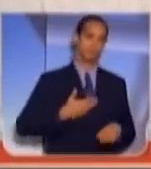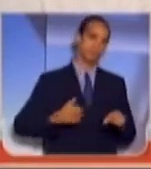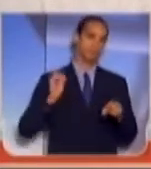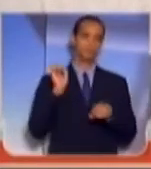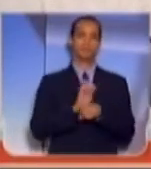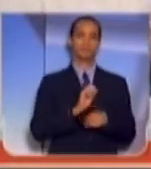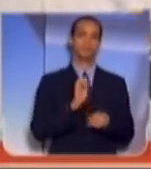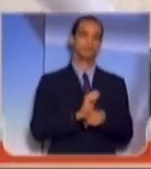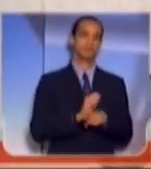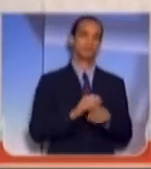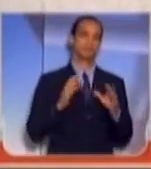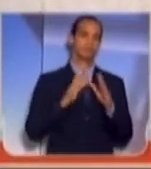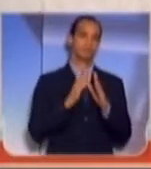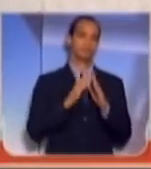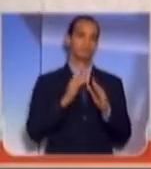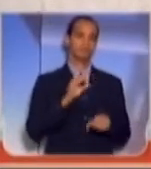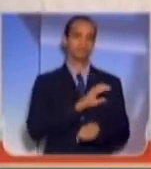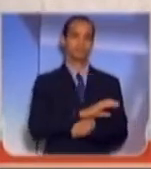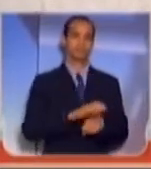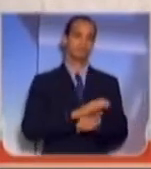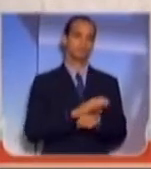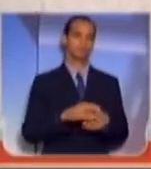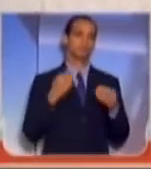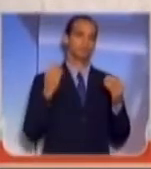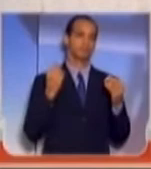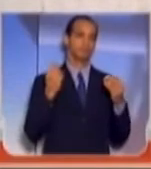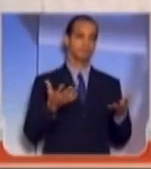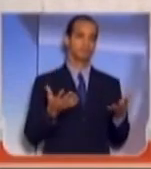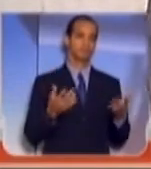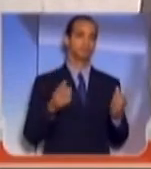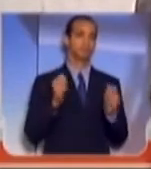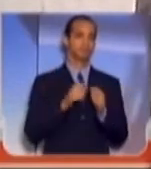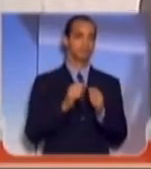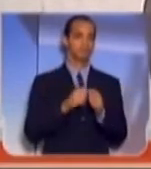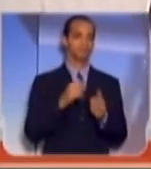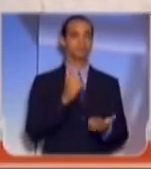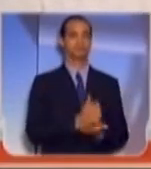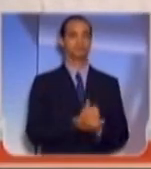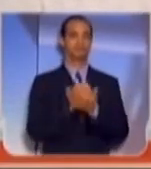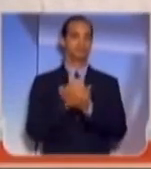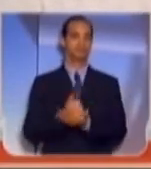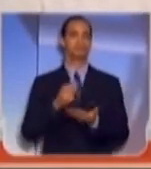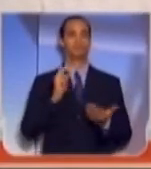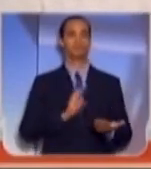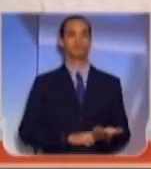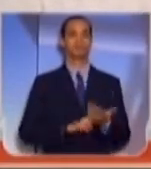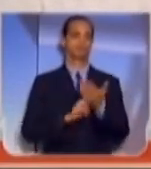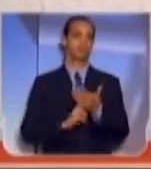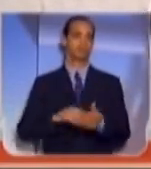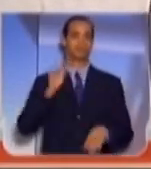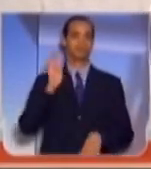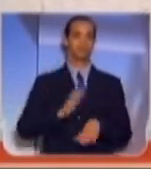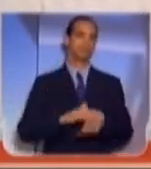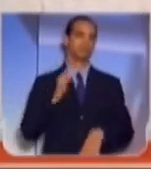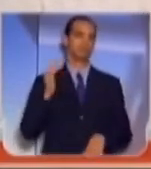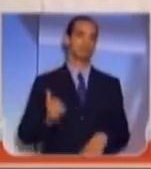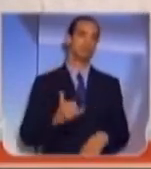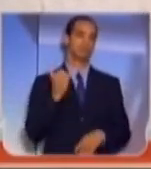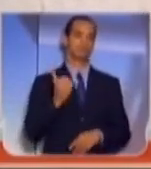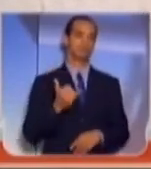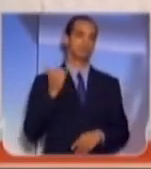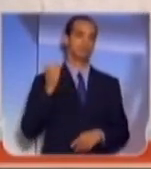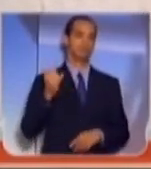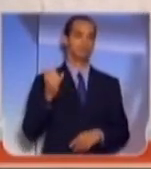estadual A Casa Civil para que seja encaminhado em caráter de extrema